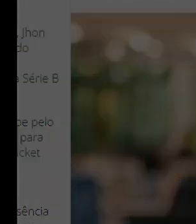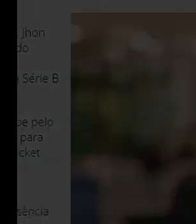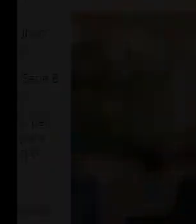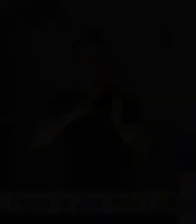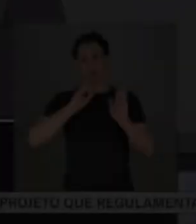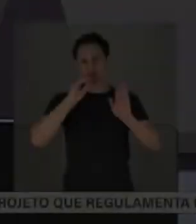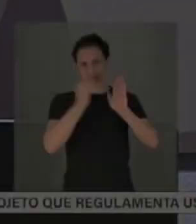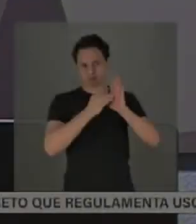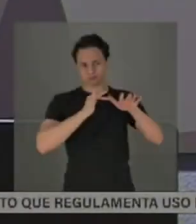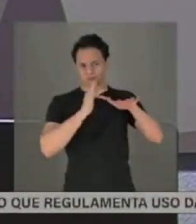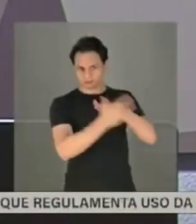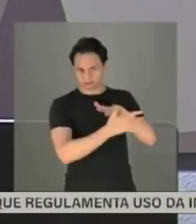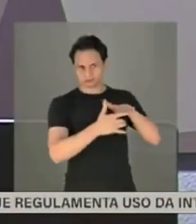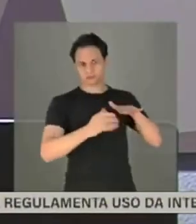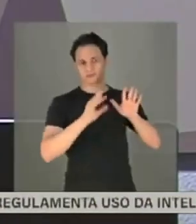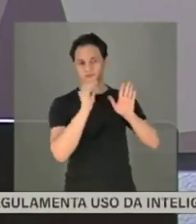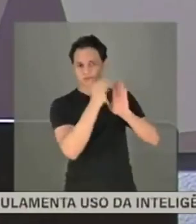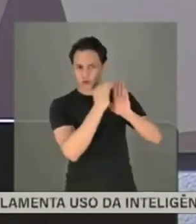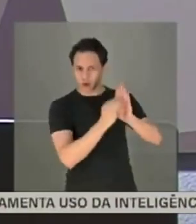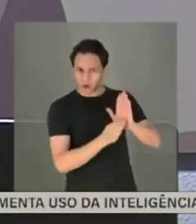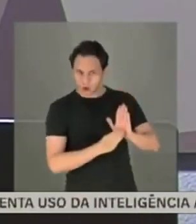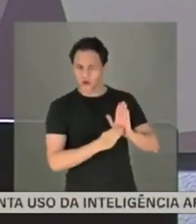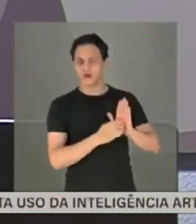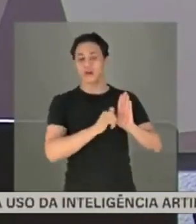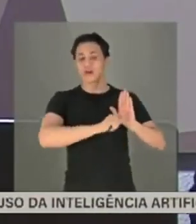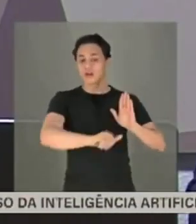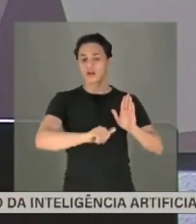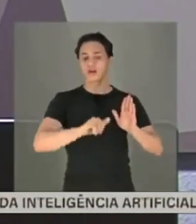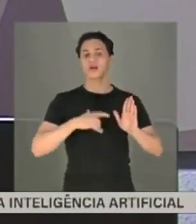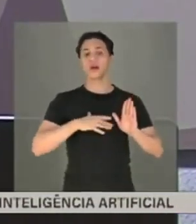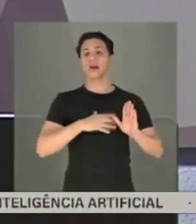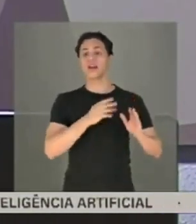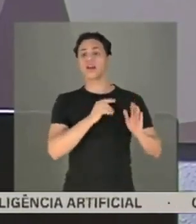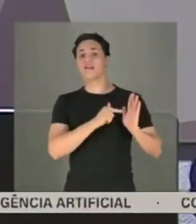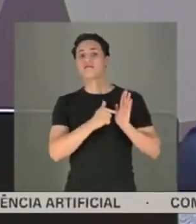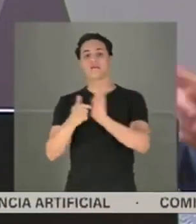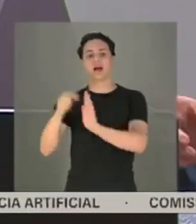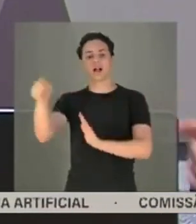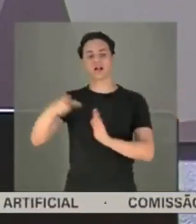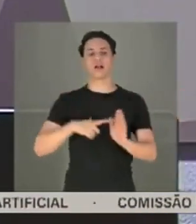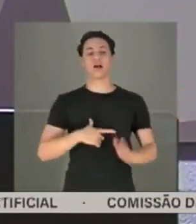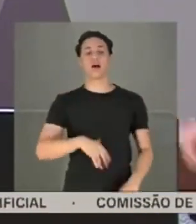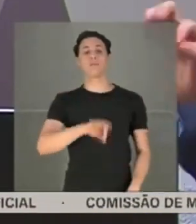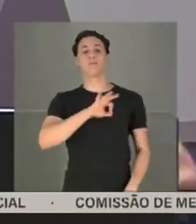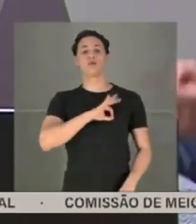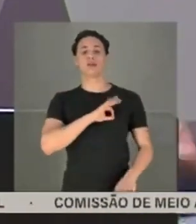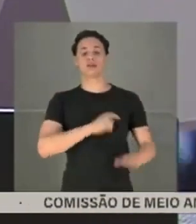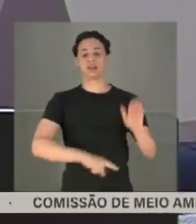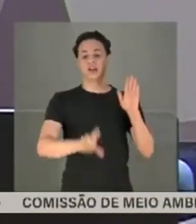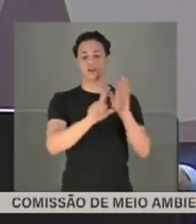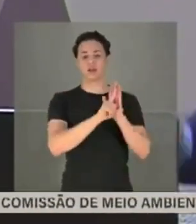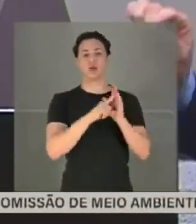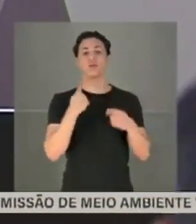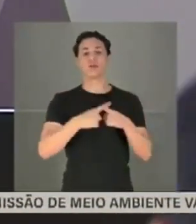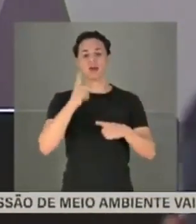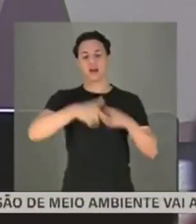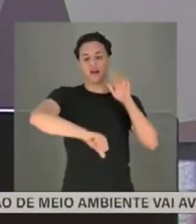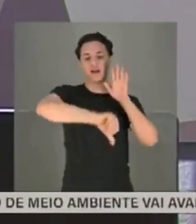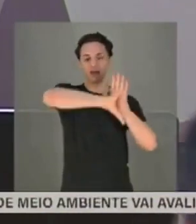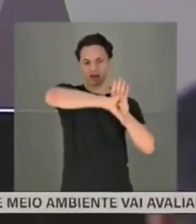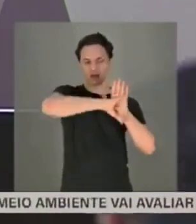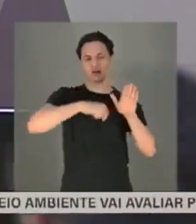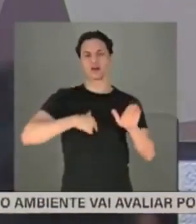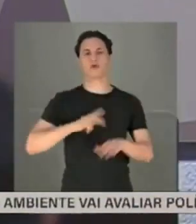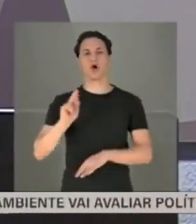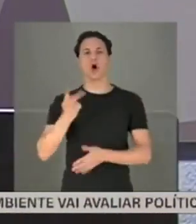pré-campanha eleitoral. E aí, pessoal, mudando de assunto, aquela fala do Contarato, que estava no vídeo anterior, né, que ele fez hoje lá na CPI,